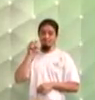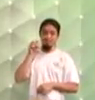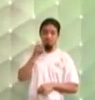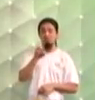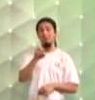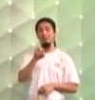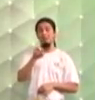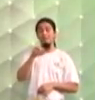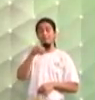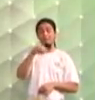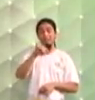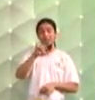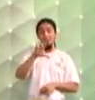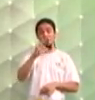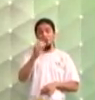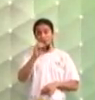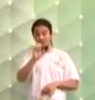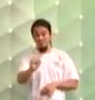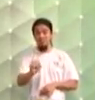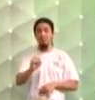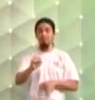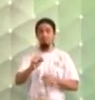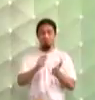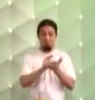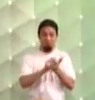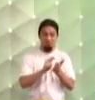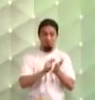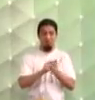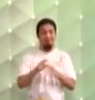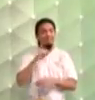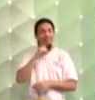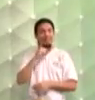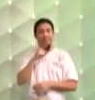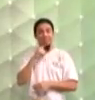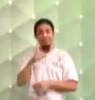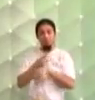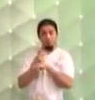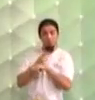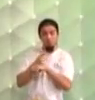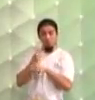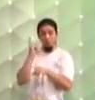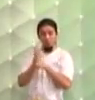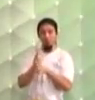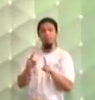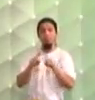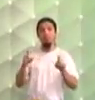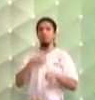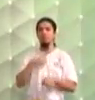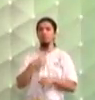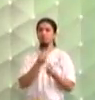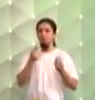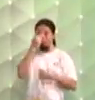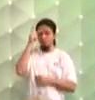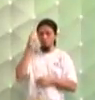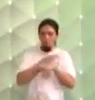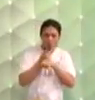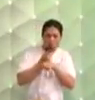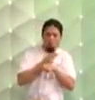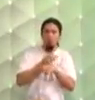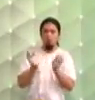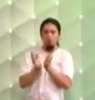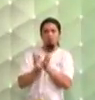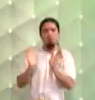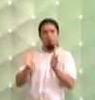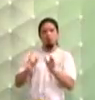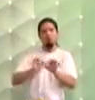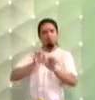estar todo mundo na Cefaz. Um grande beijo para todo mundo da Cefaz. Está acompanhando agora o sorteio, está todo mundo lá já catando esse número para poder encontrar e entrar em contato com o